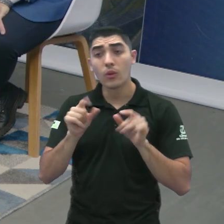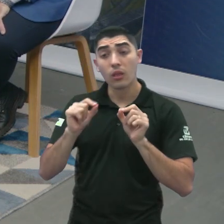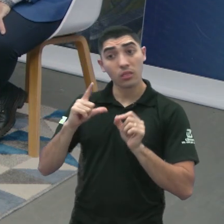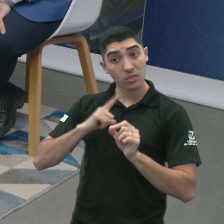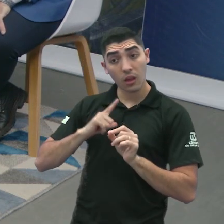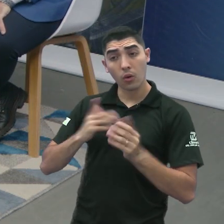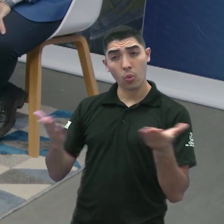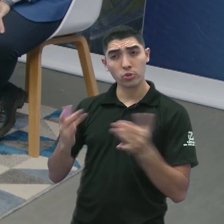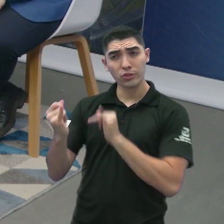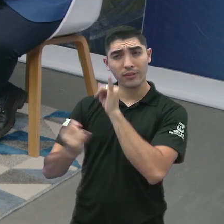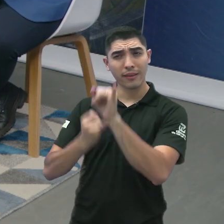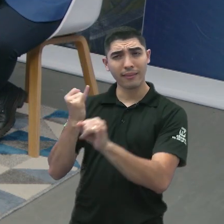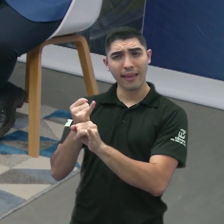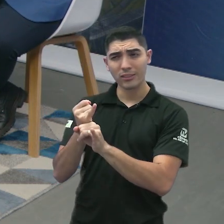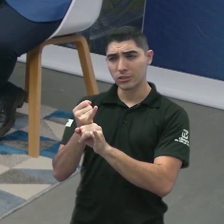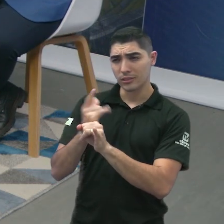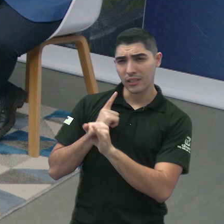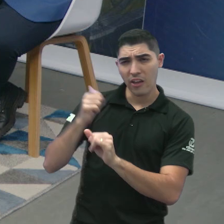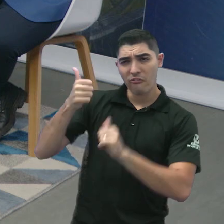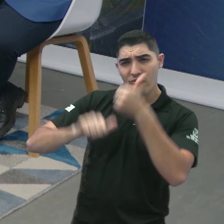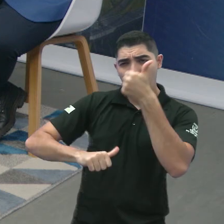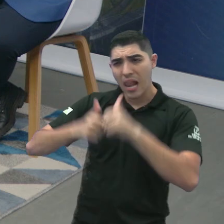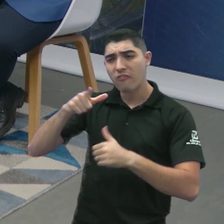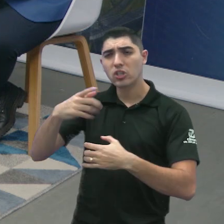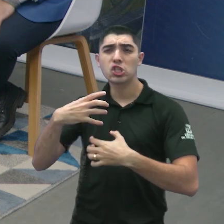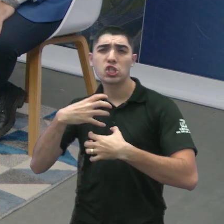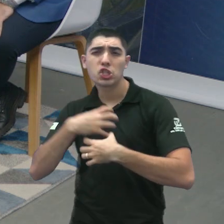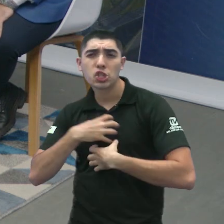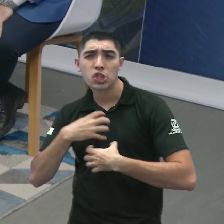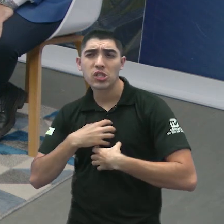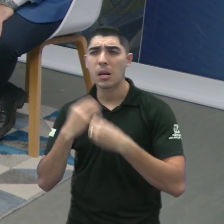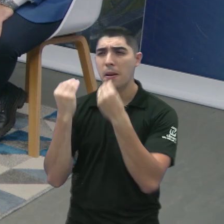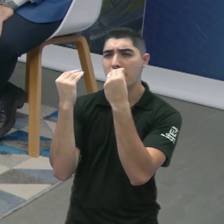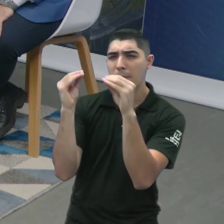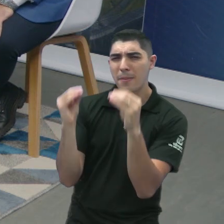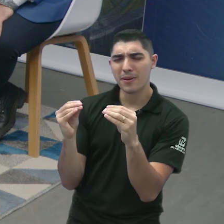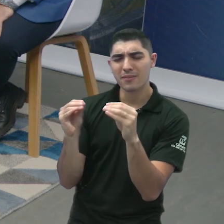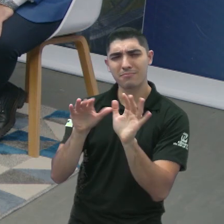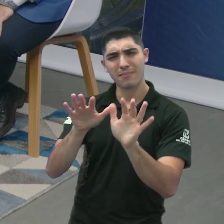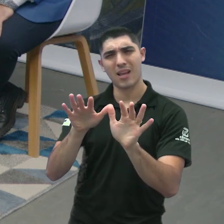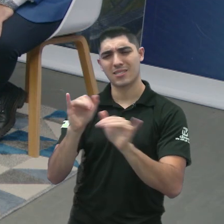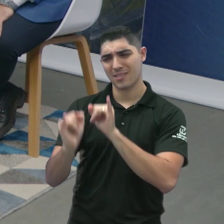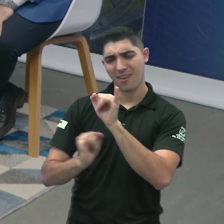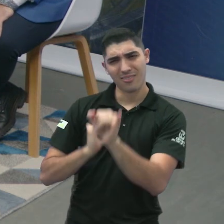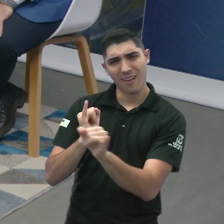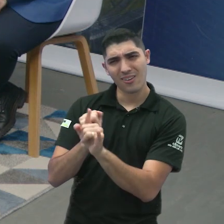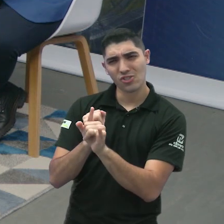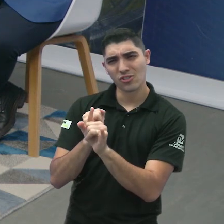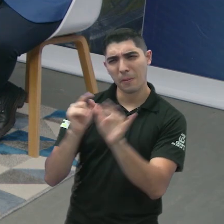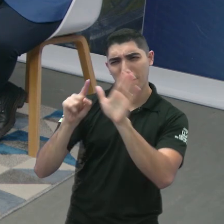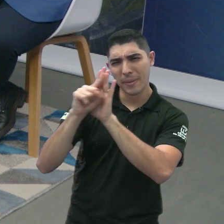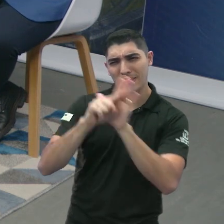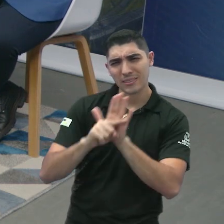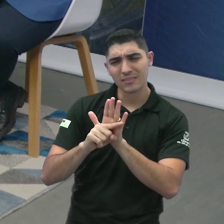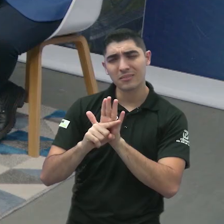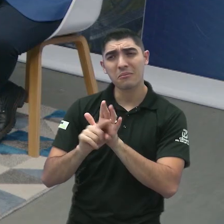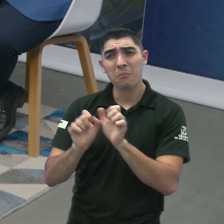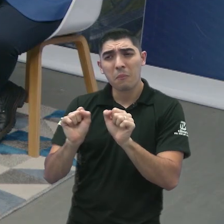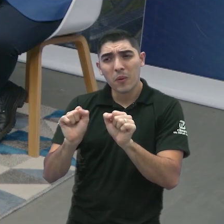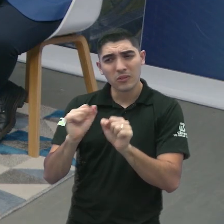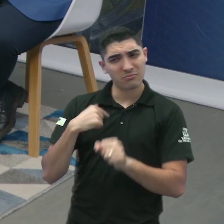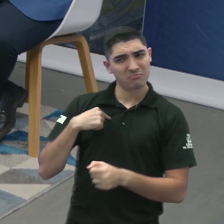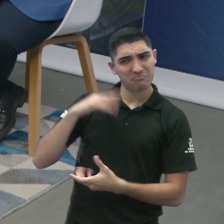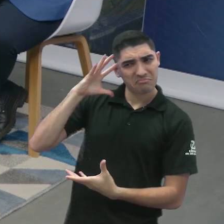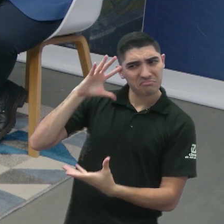online, né, e listas de sintomas. O que isso pode levar né, conclusões erradas, né? E